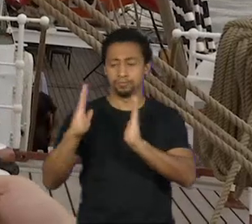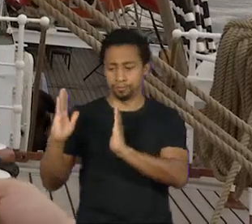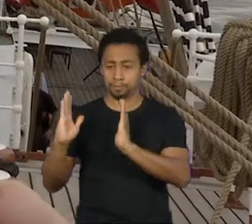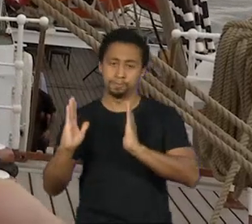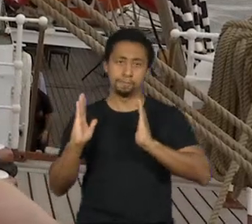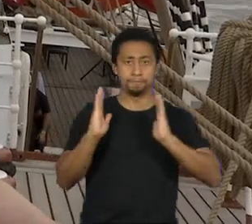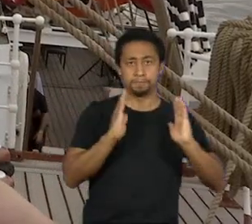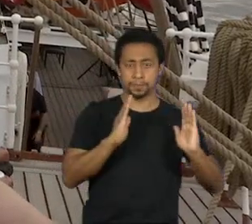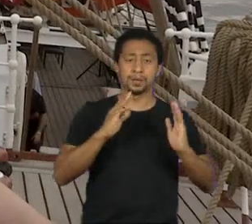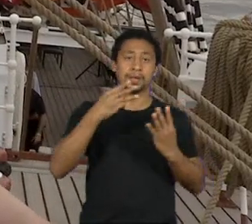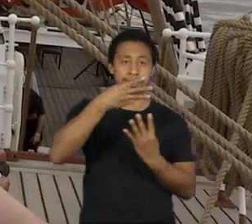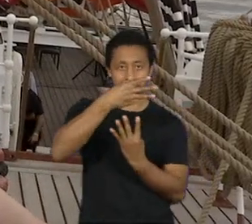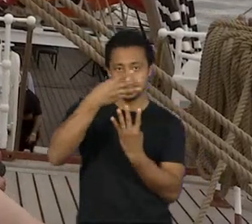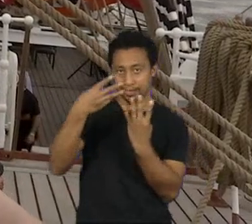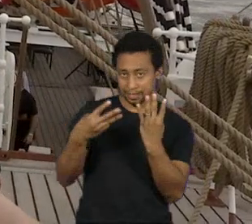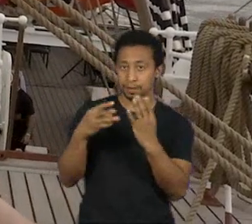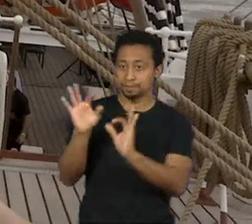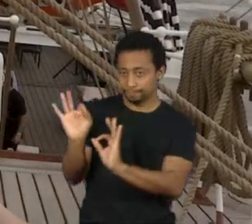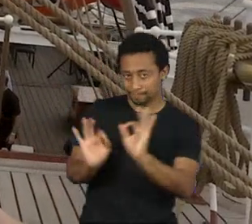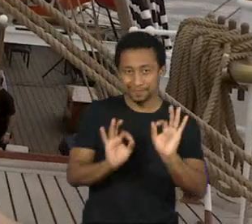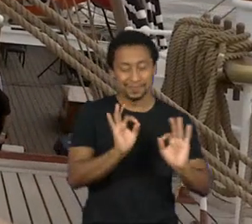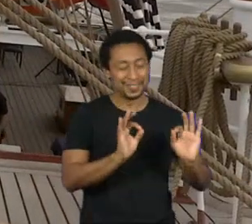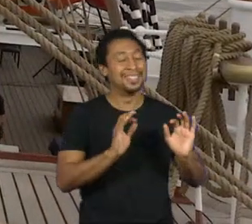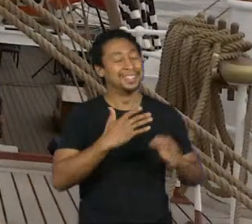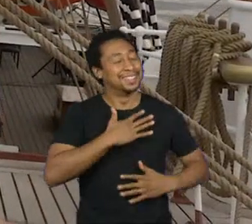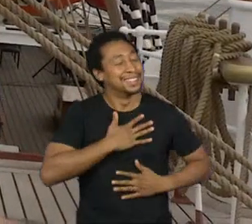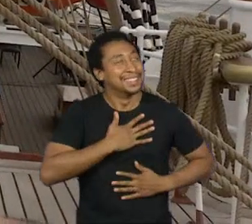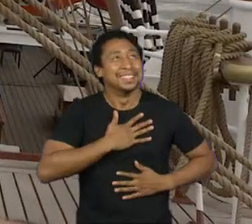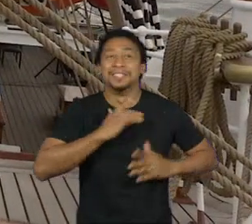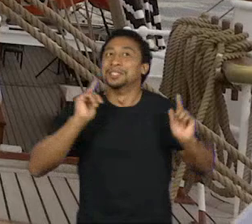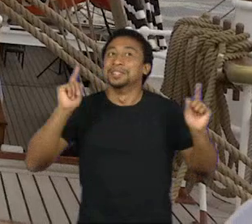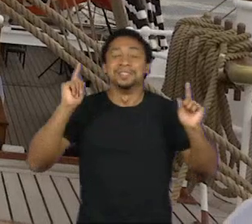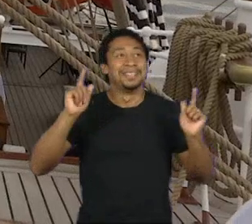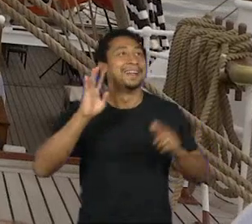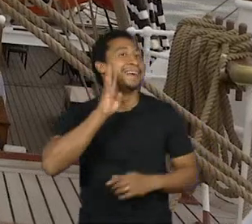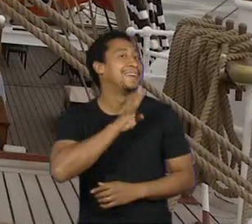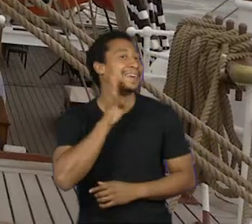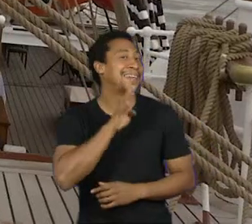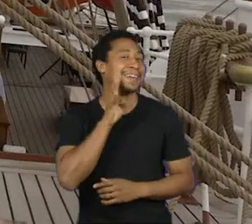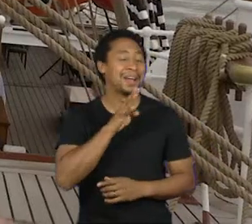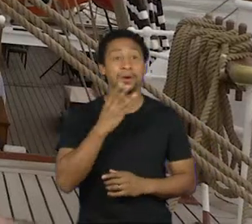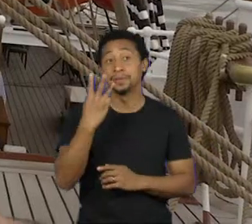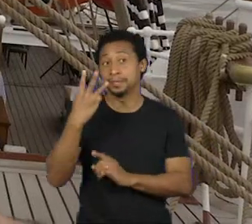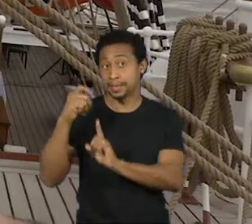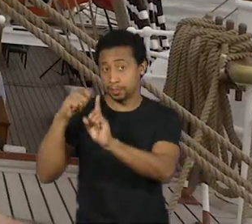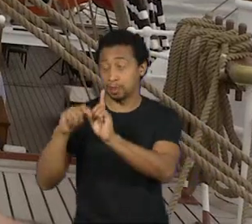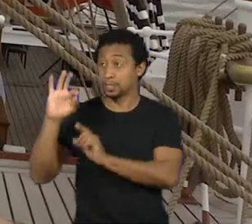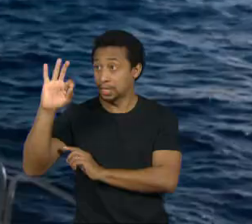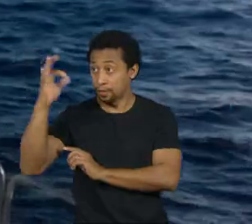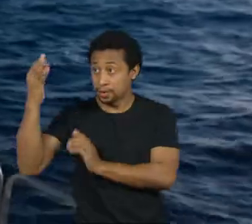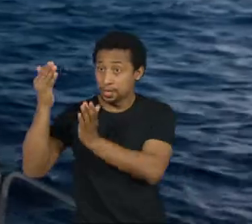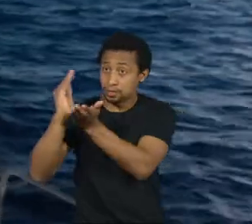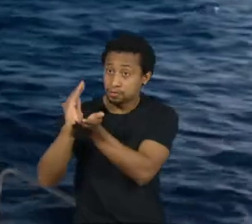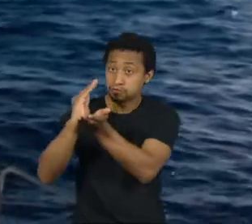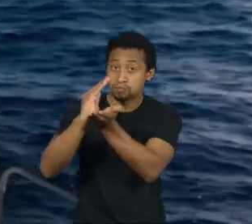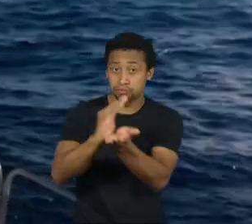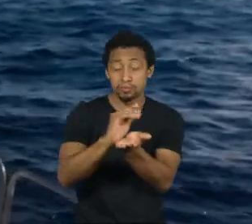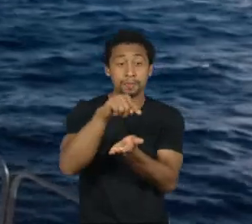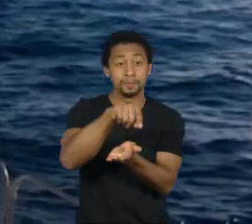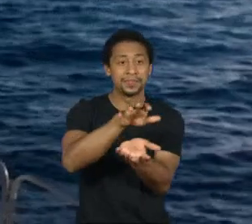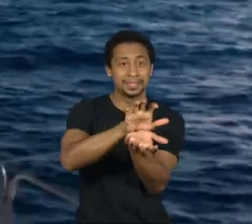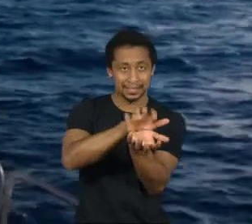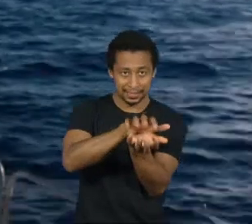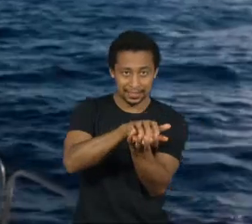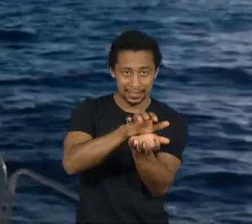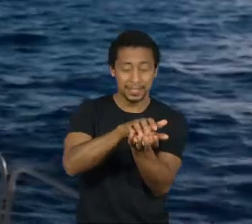estações. Foi bem divertido, foram 3 meses para vir da França até Recife, depois mais 3